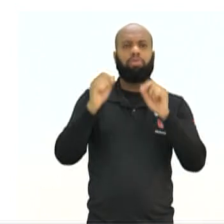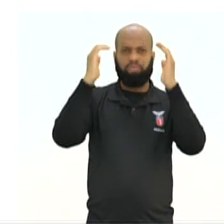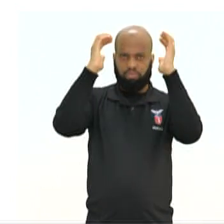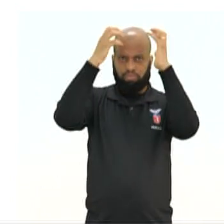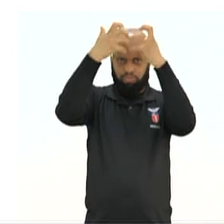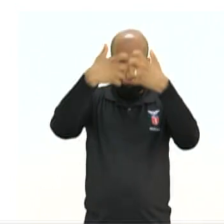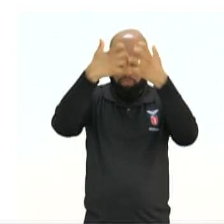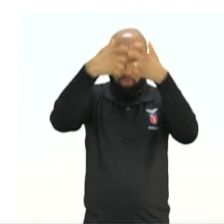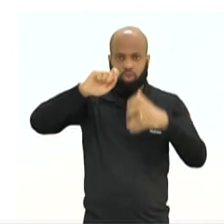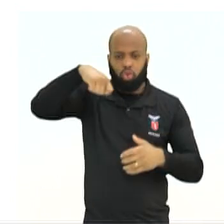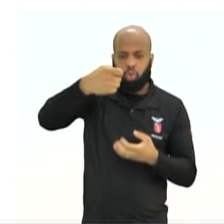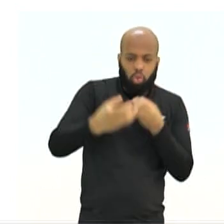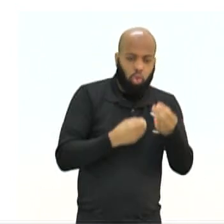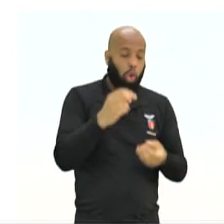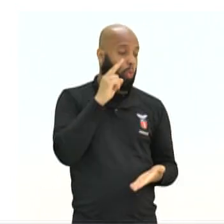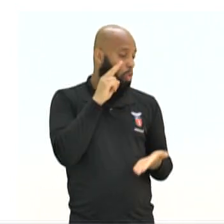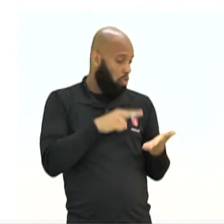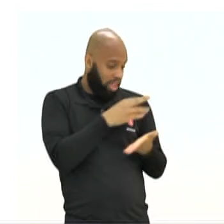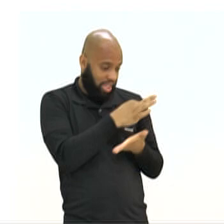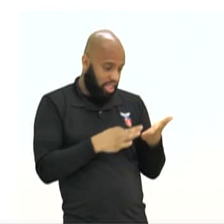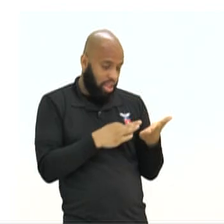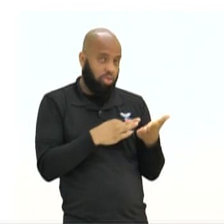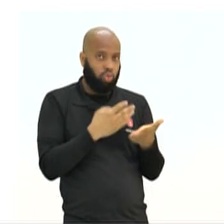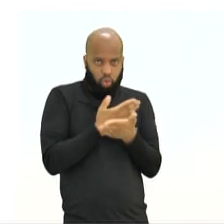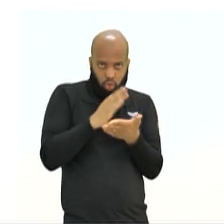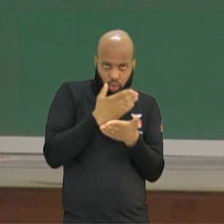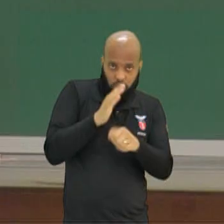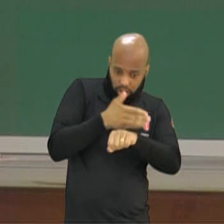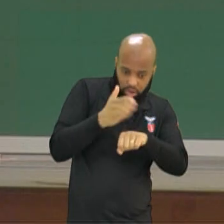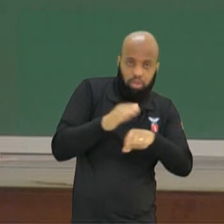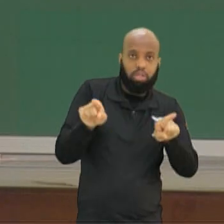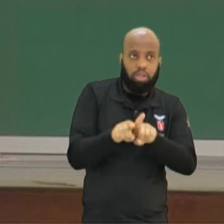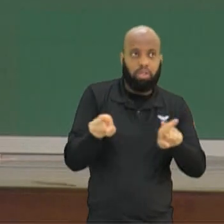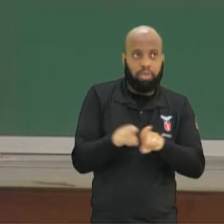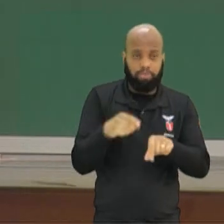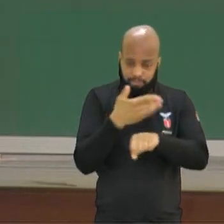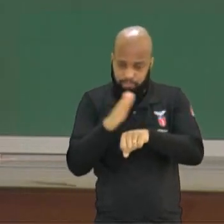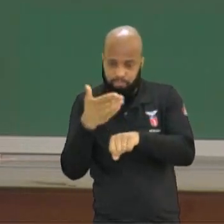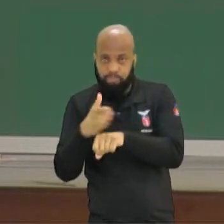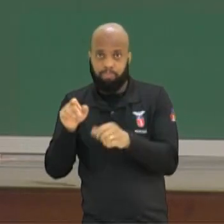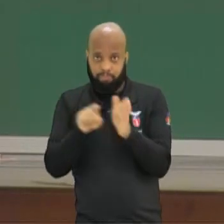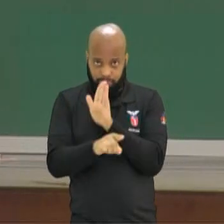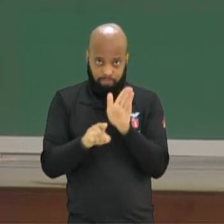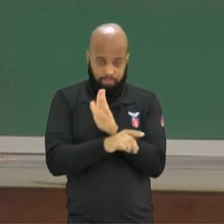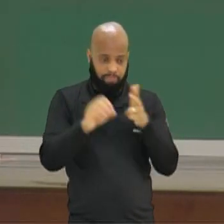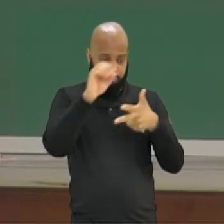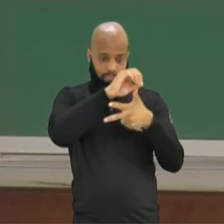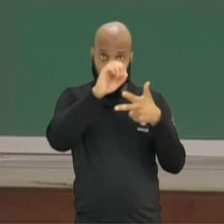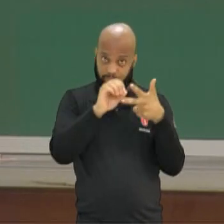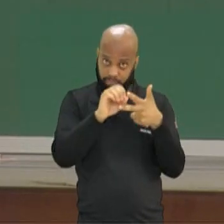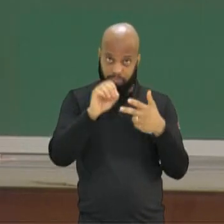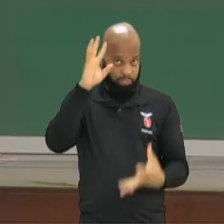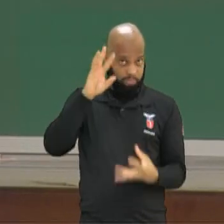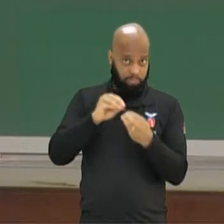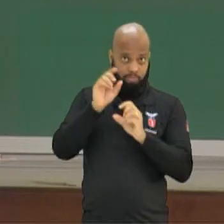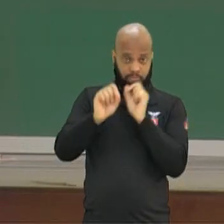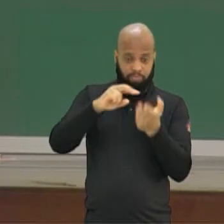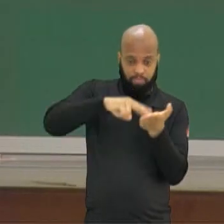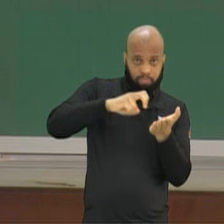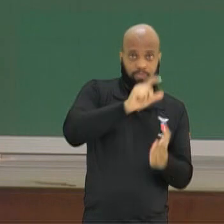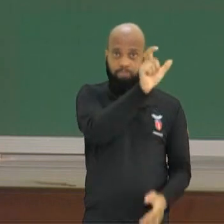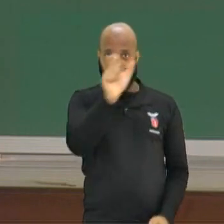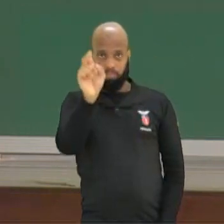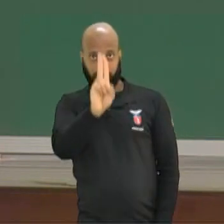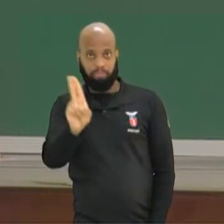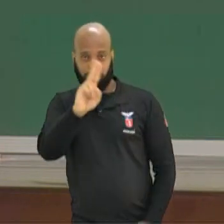refletimos sobre interpretar textos, vocês vão praticar isso agora, praticamos questões do Enem, entendemos os vocábulos usados